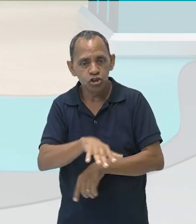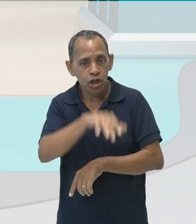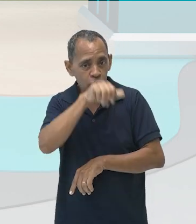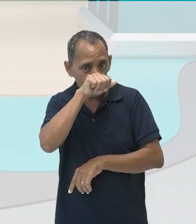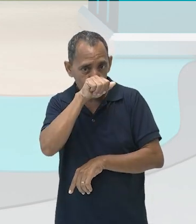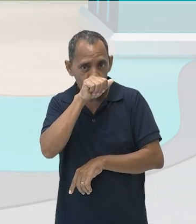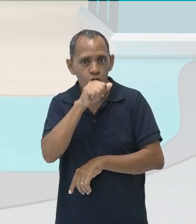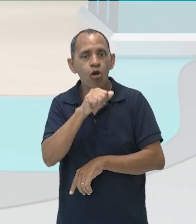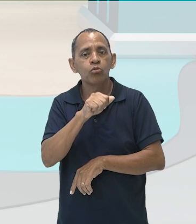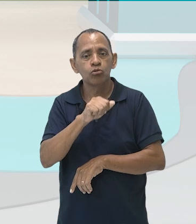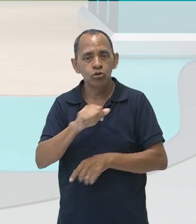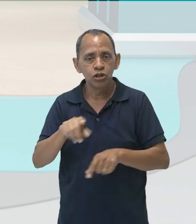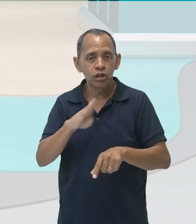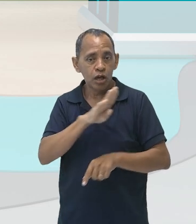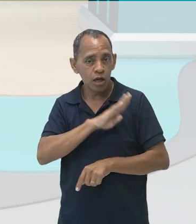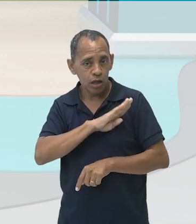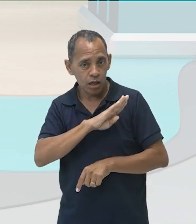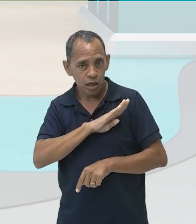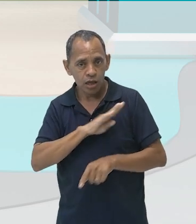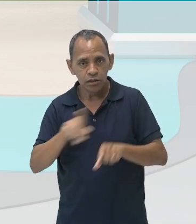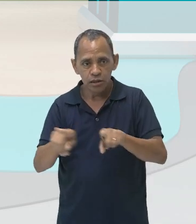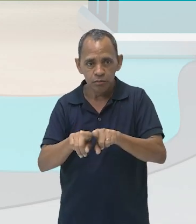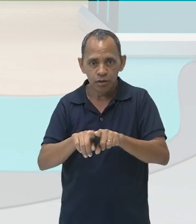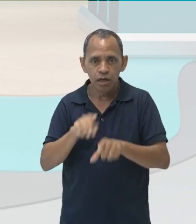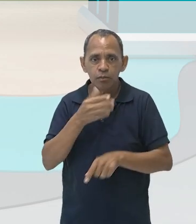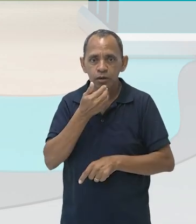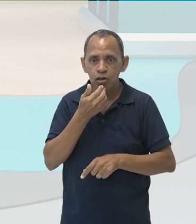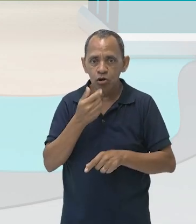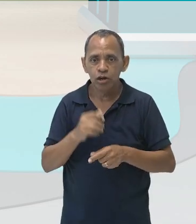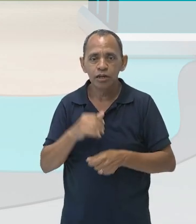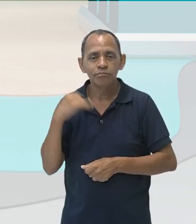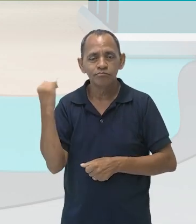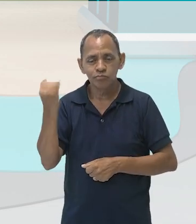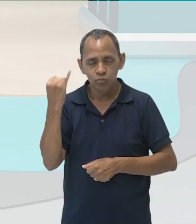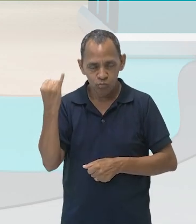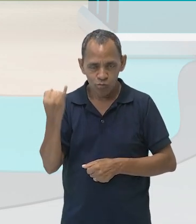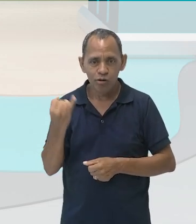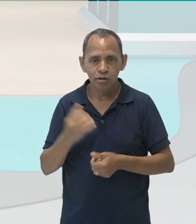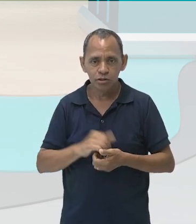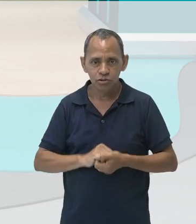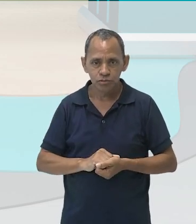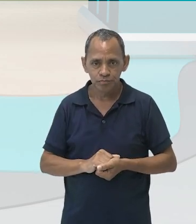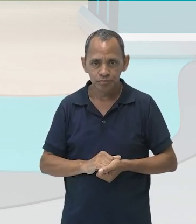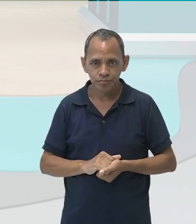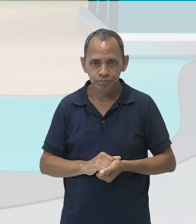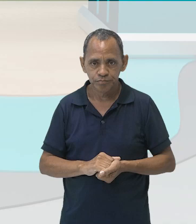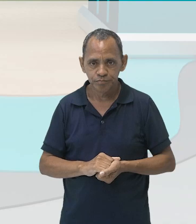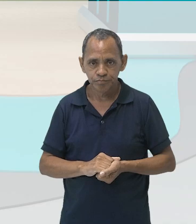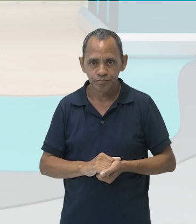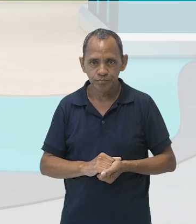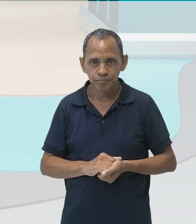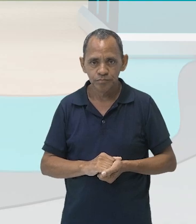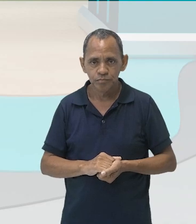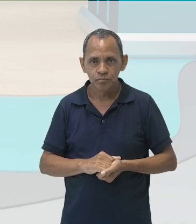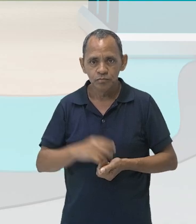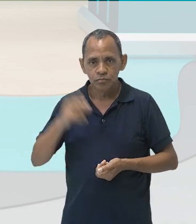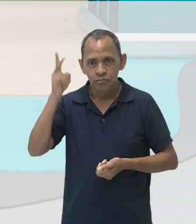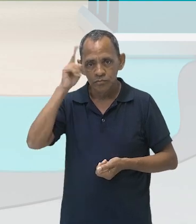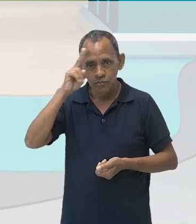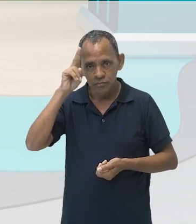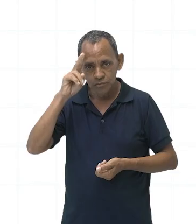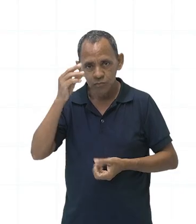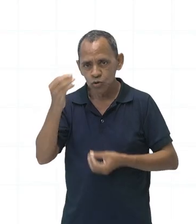também a capacidade cardiorrespiratória, que é super importante nessas atividades aeróbicas, ok? Vamos relembrar como é que